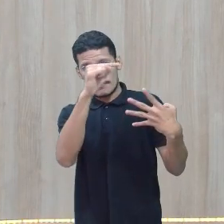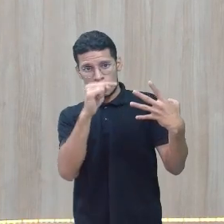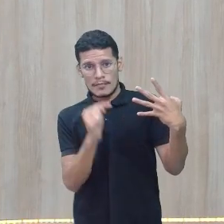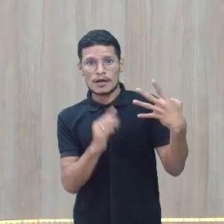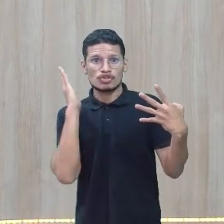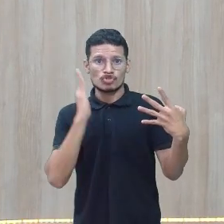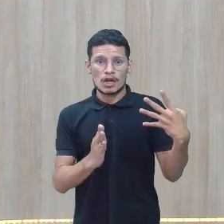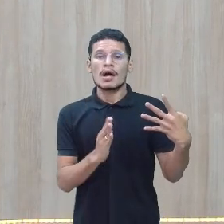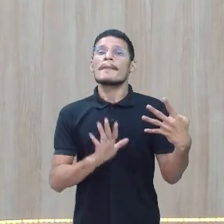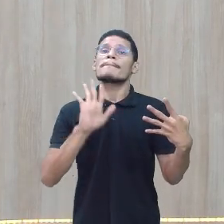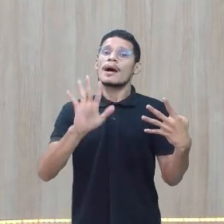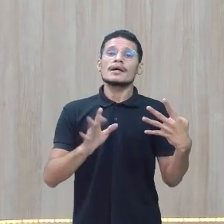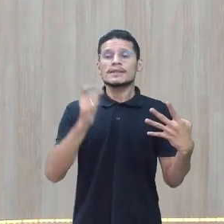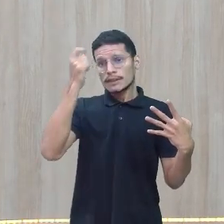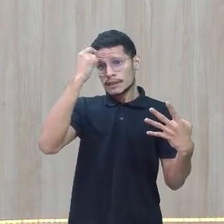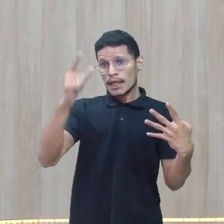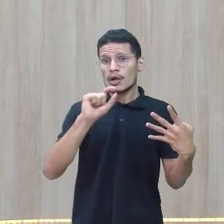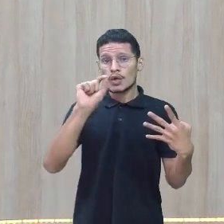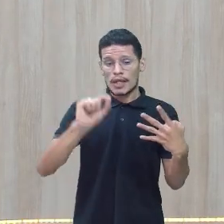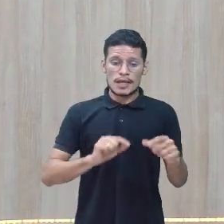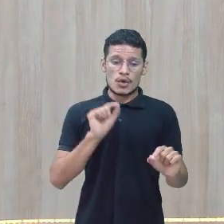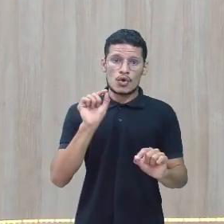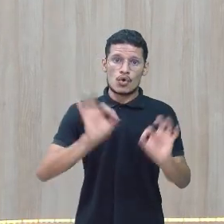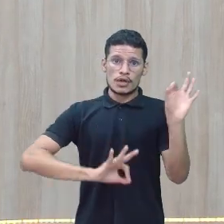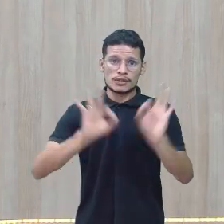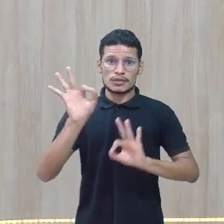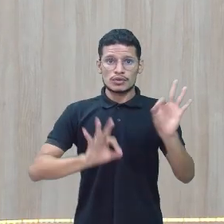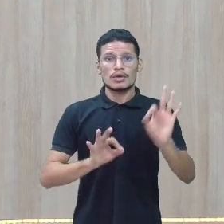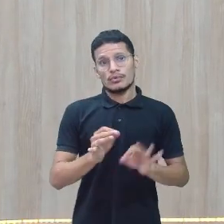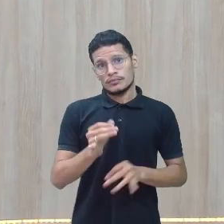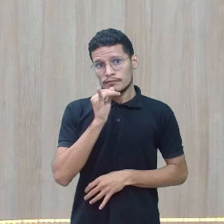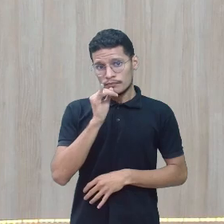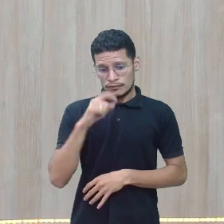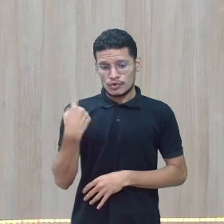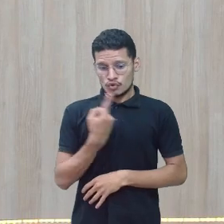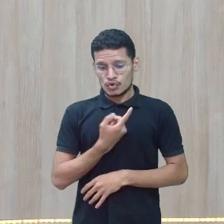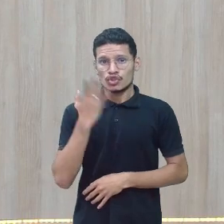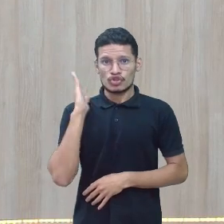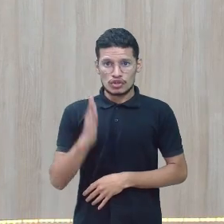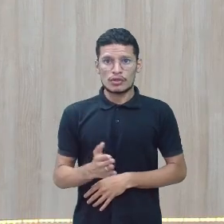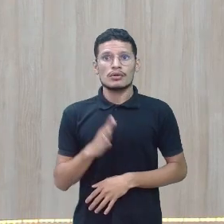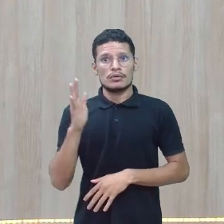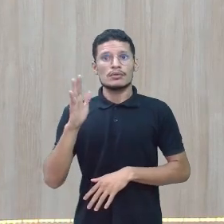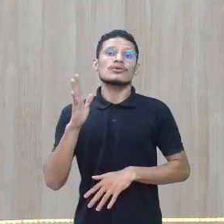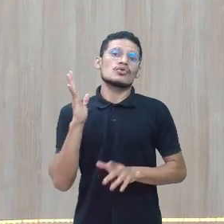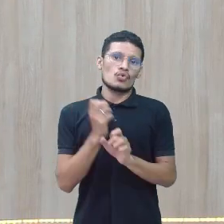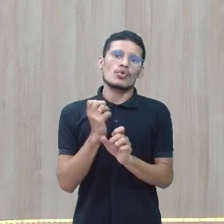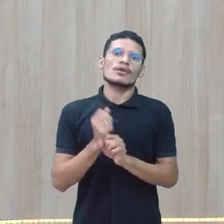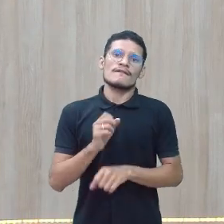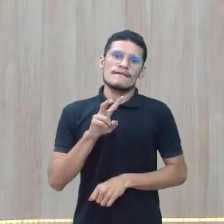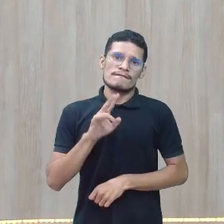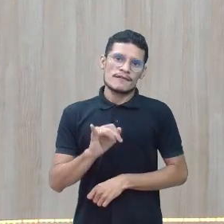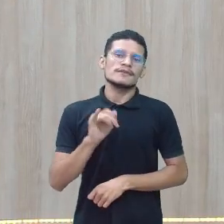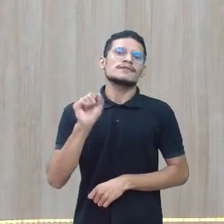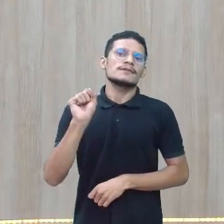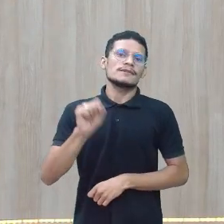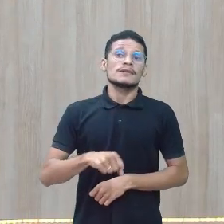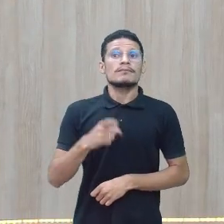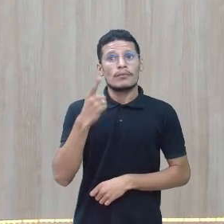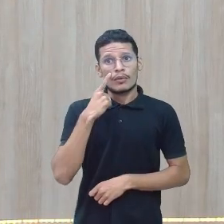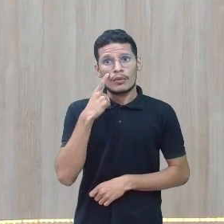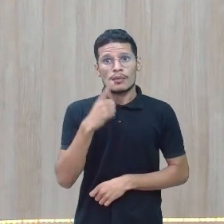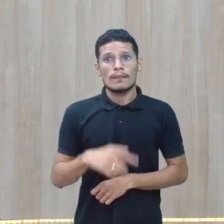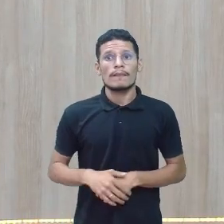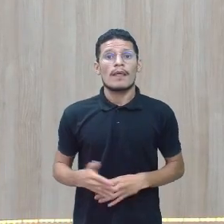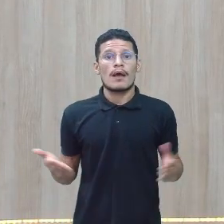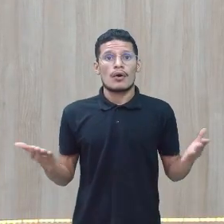iniciais, mas a ideia aqui é mais organizacional. A gente vai fazer uma continha? Vai. Mas a gente vai observar que,